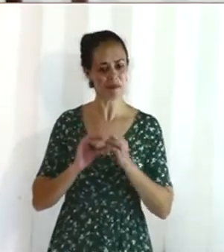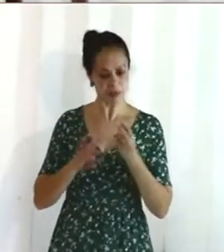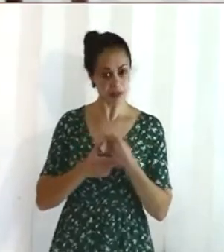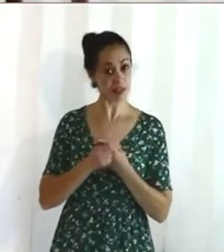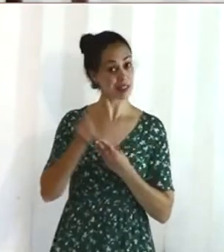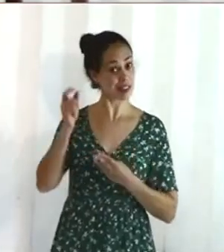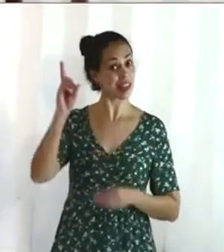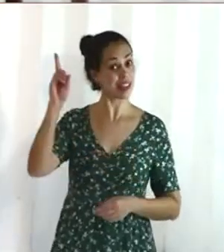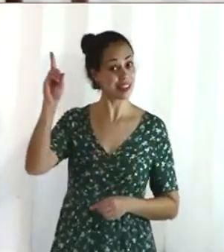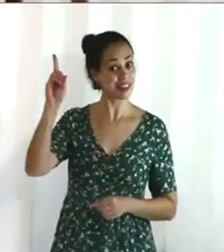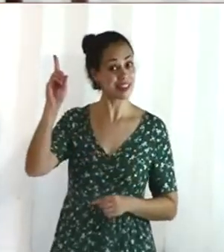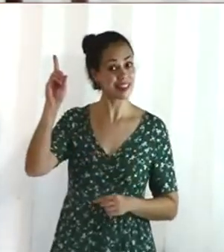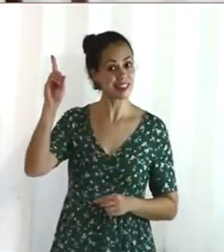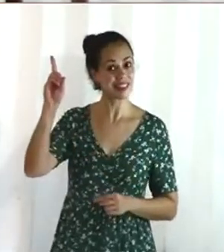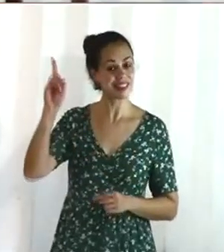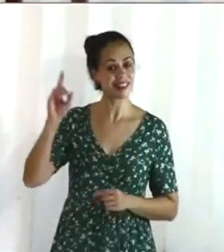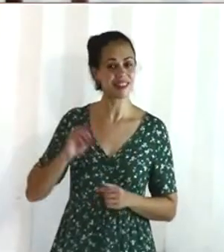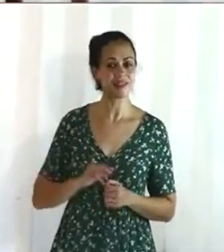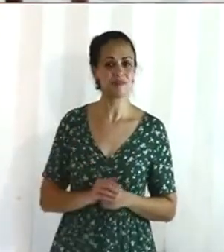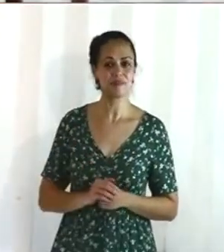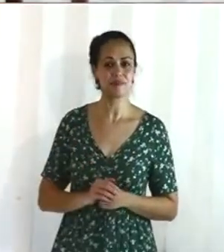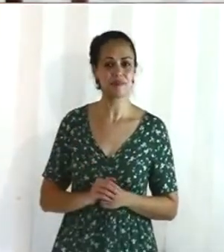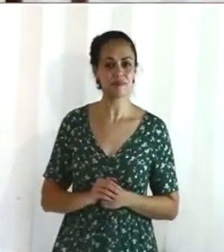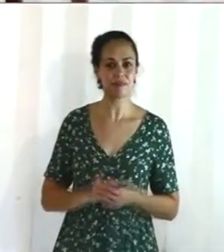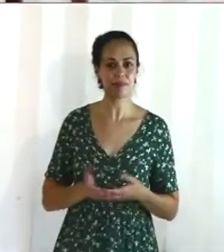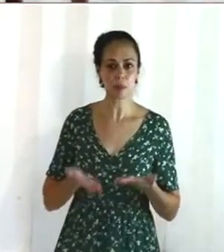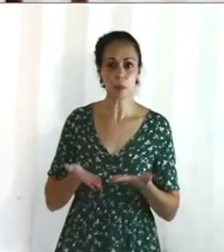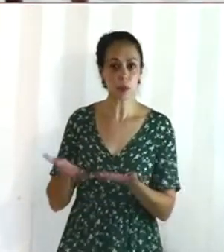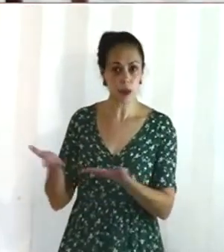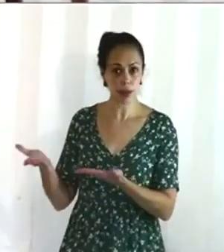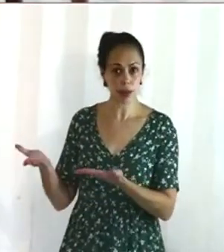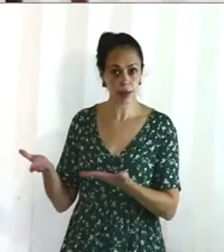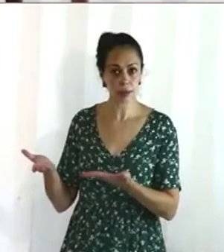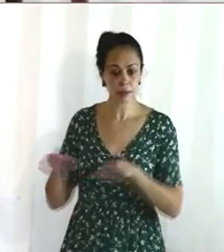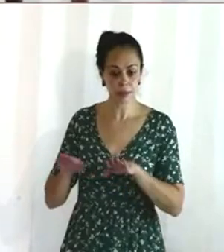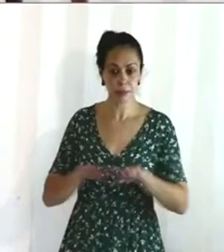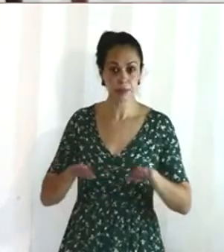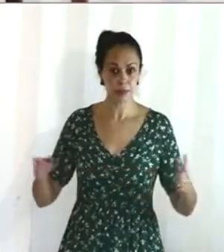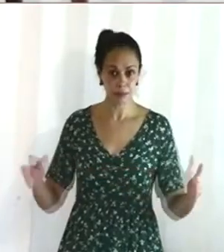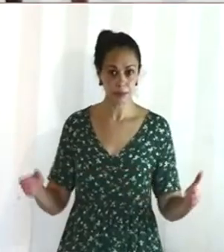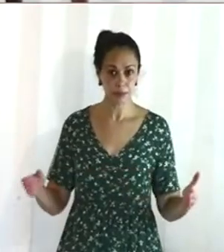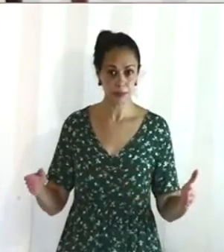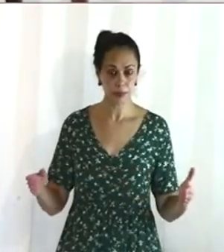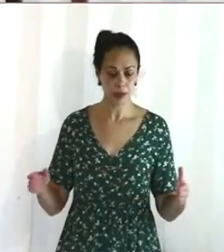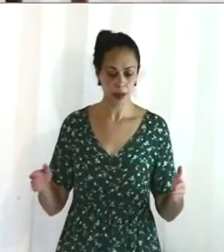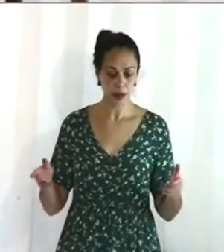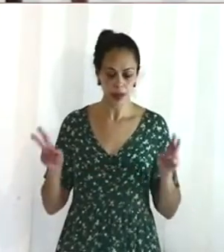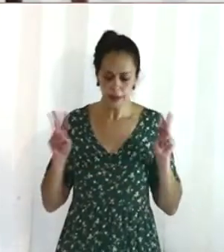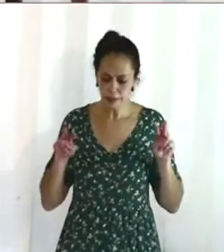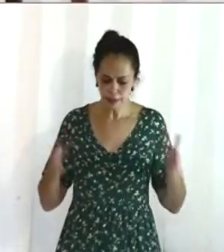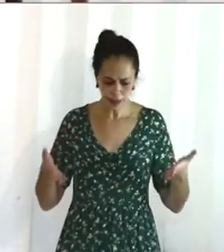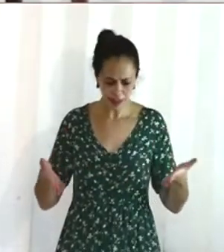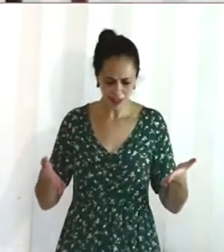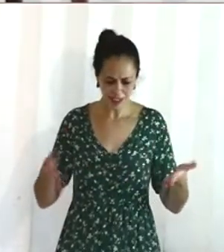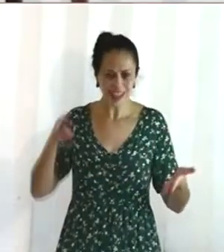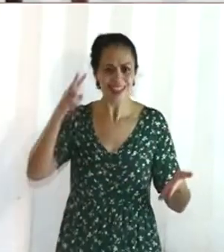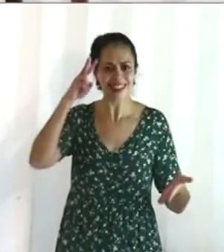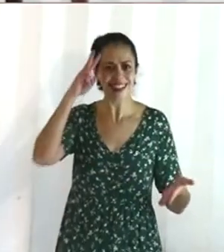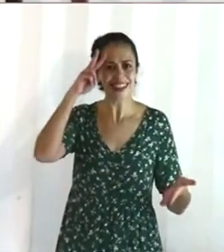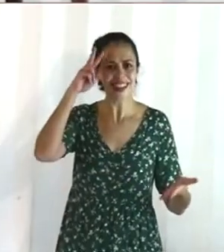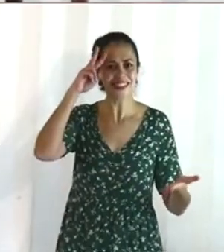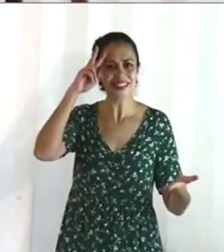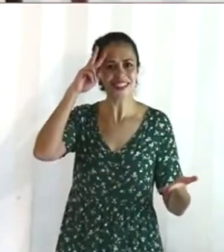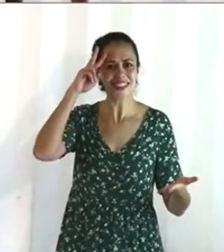Santíssima. Essa mesa, esse banquete da graça, é a lembrança de que o Deus